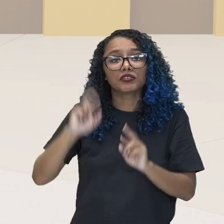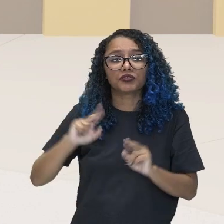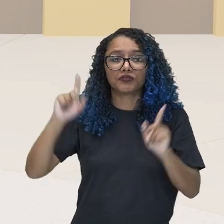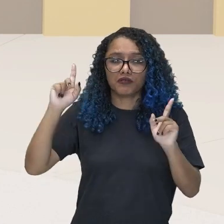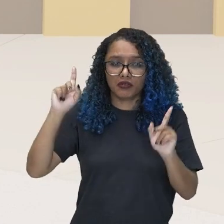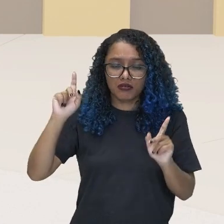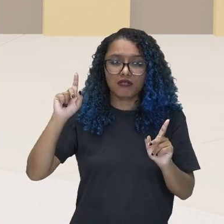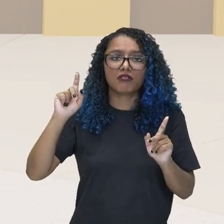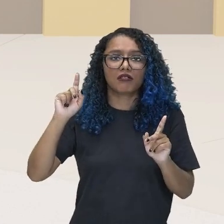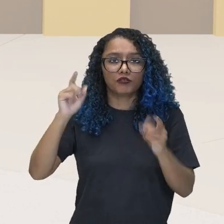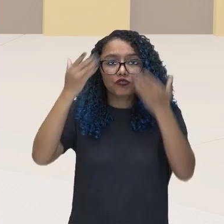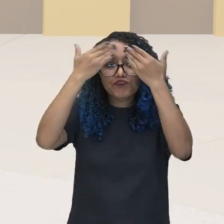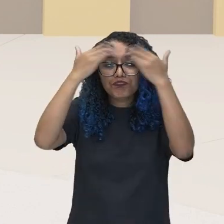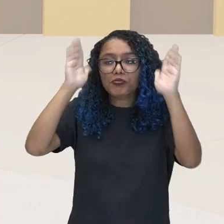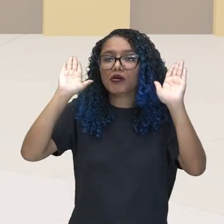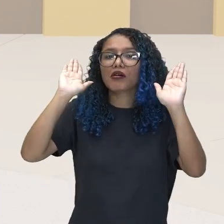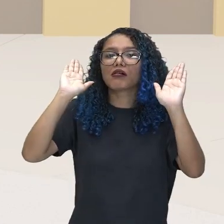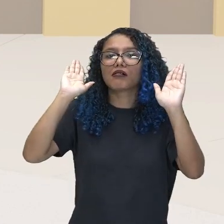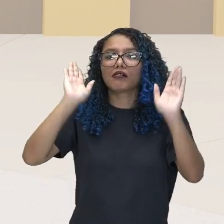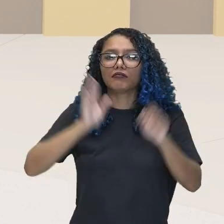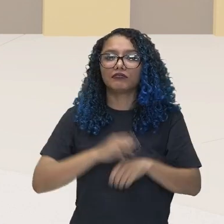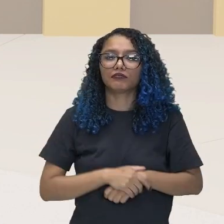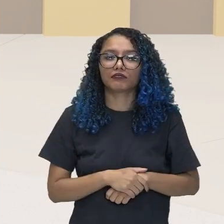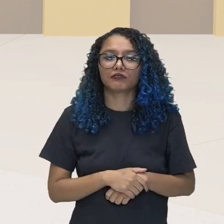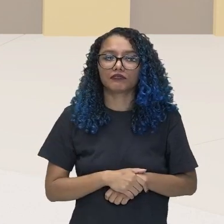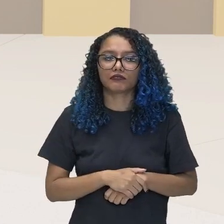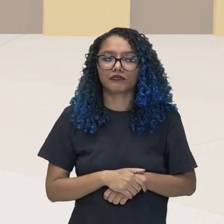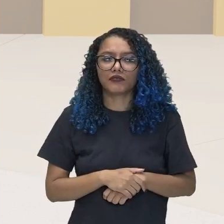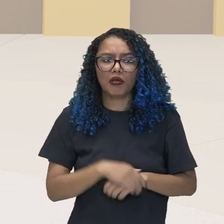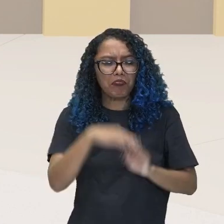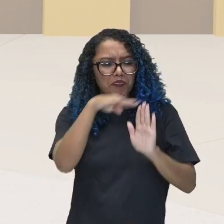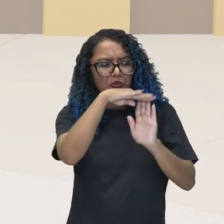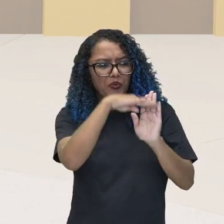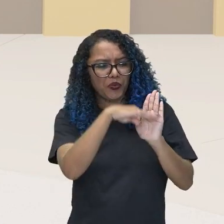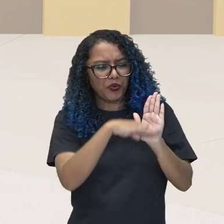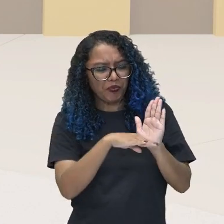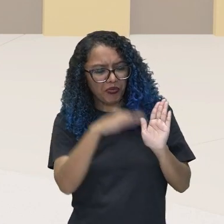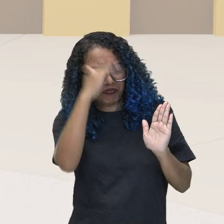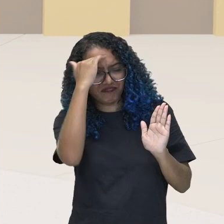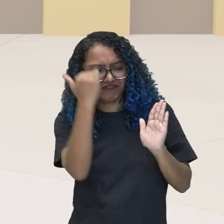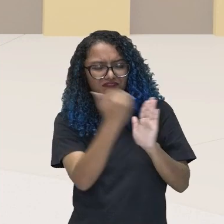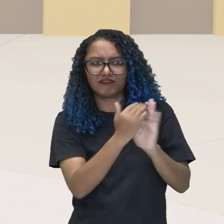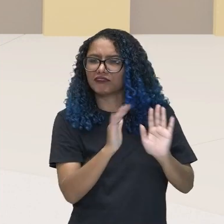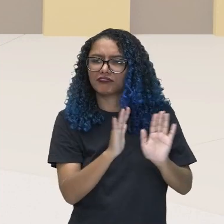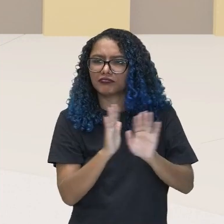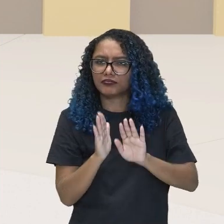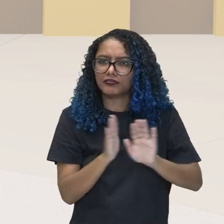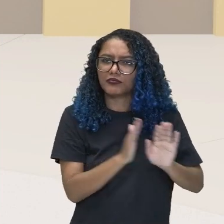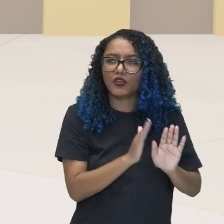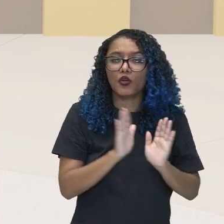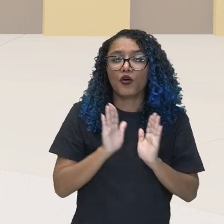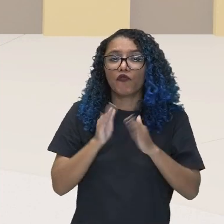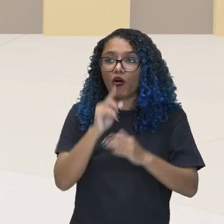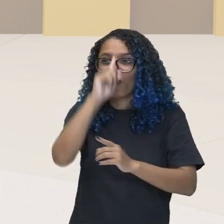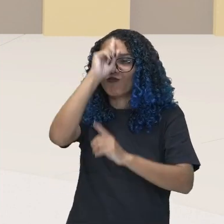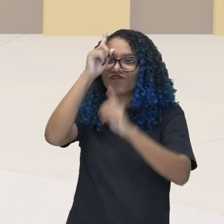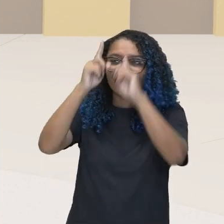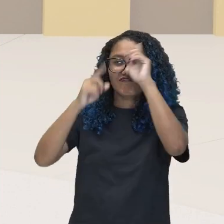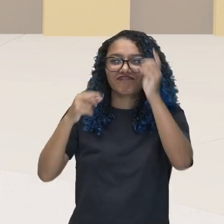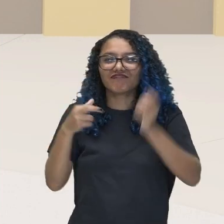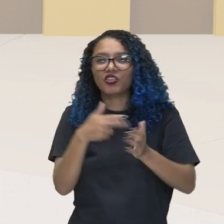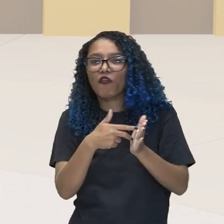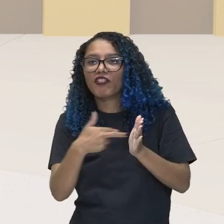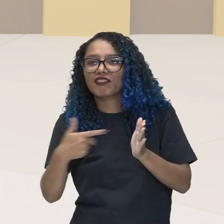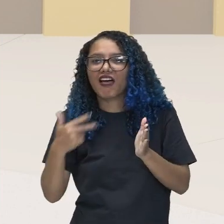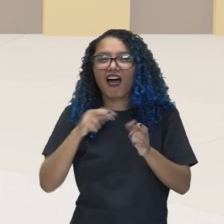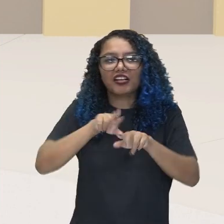caixinha, né? Deixar de seguir padrões já pré-estabelecidos e inovar, ser